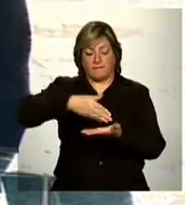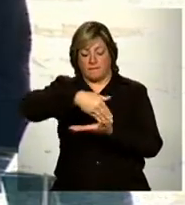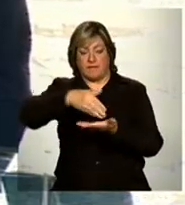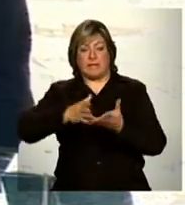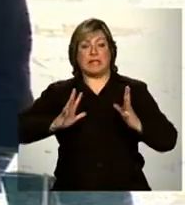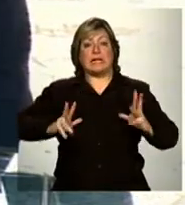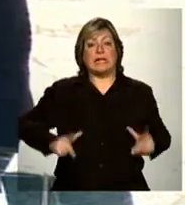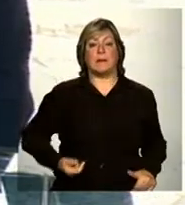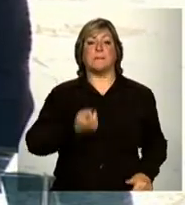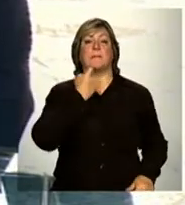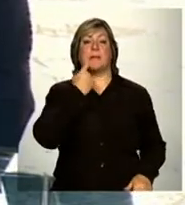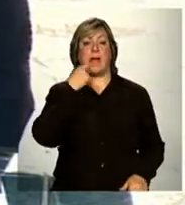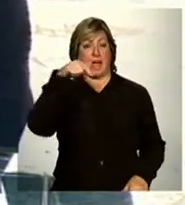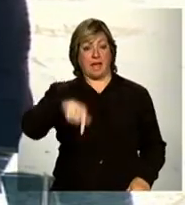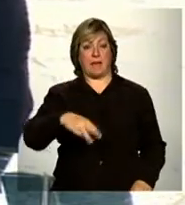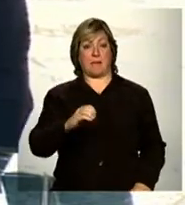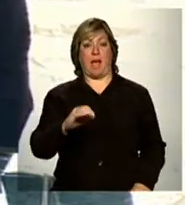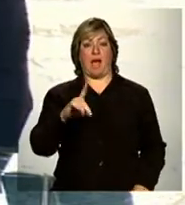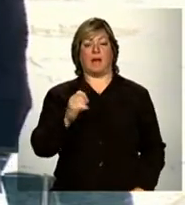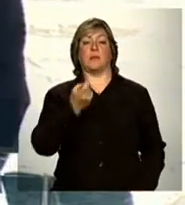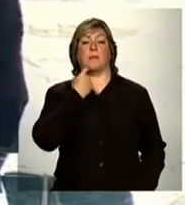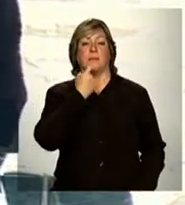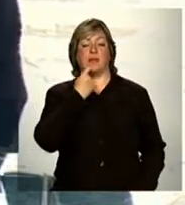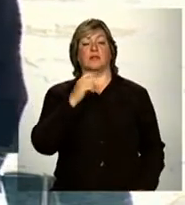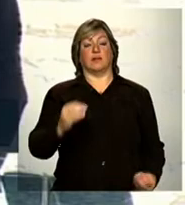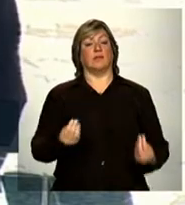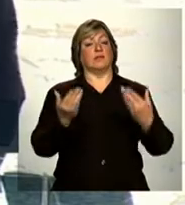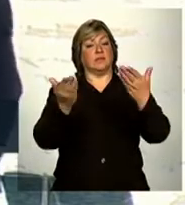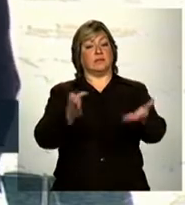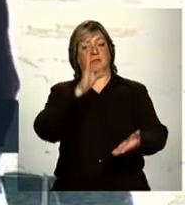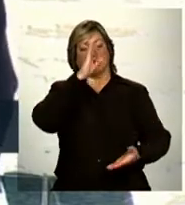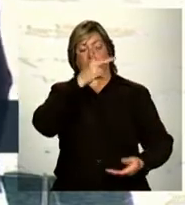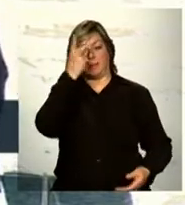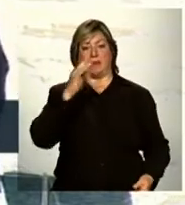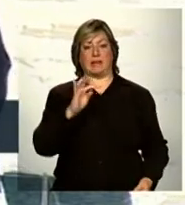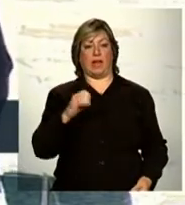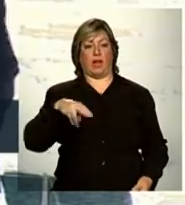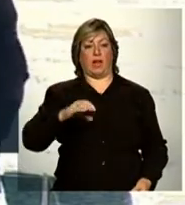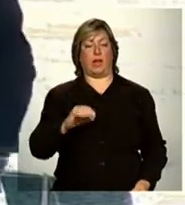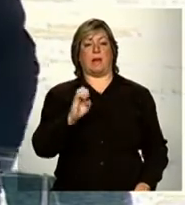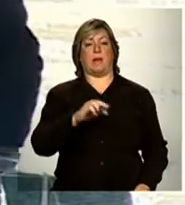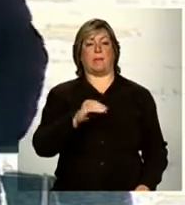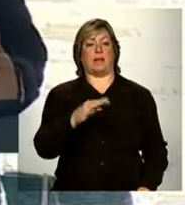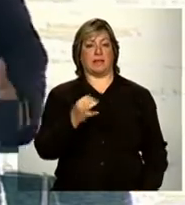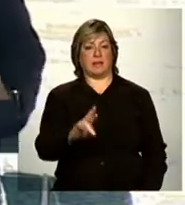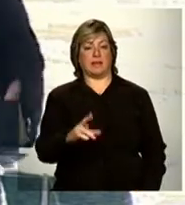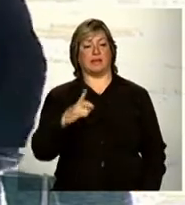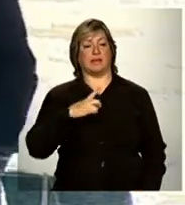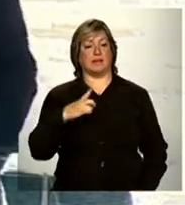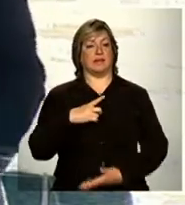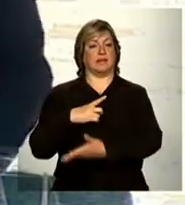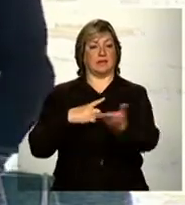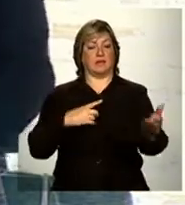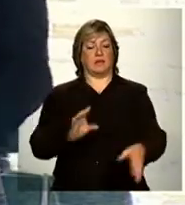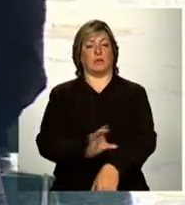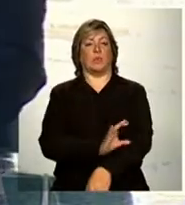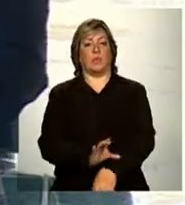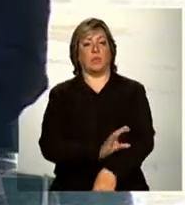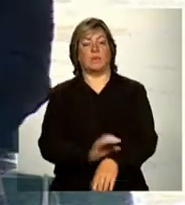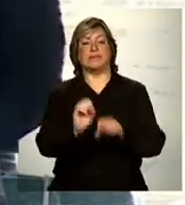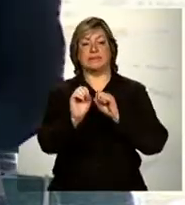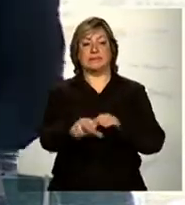peixe que será oferecido por técnicos da Emater Para justamente